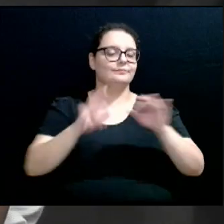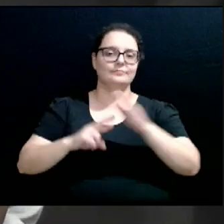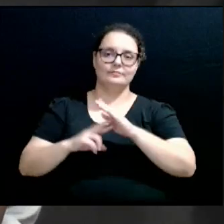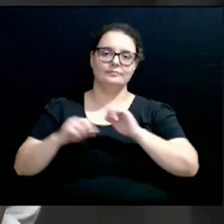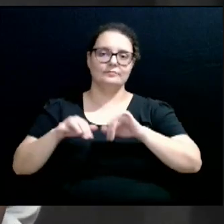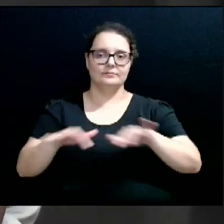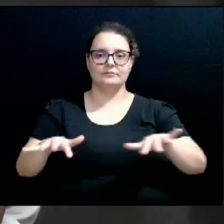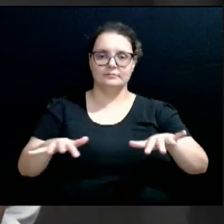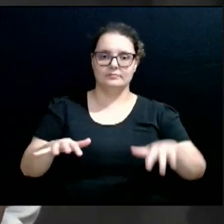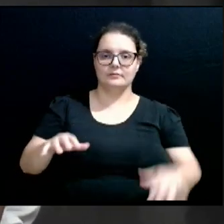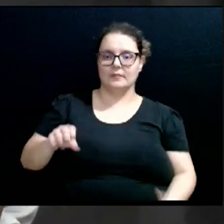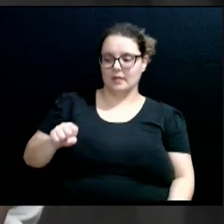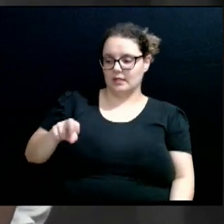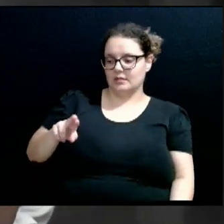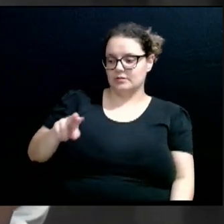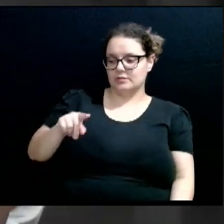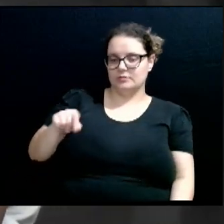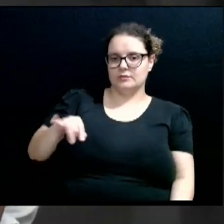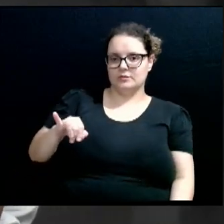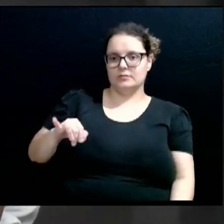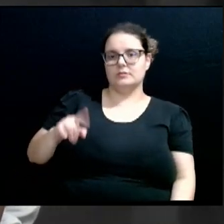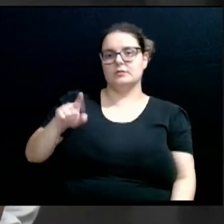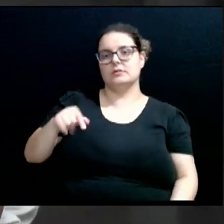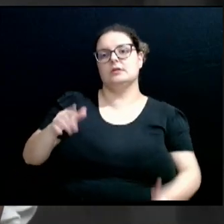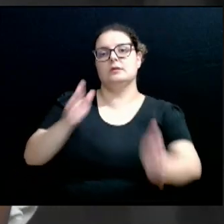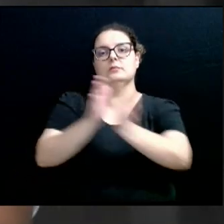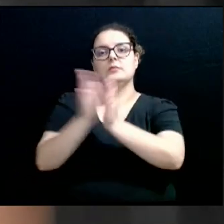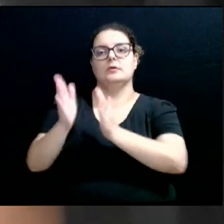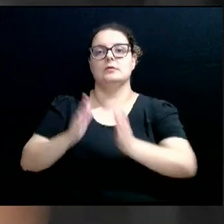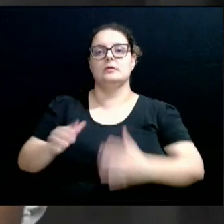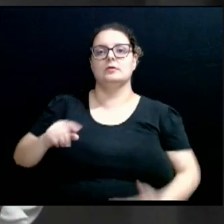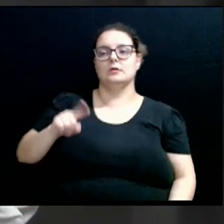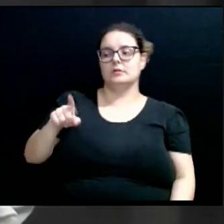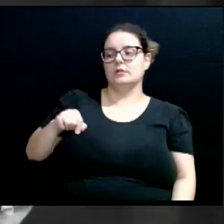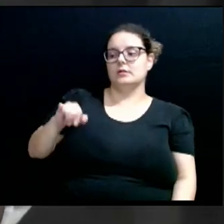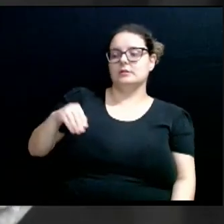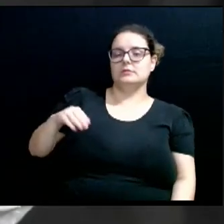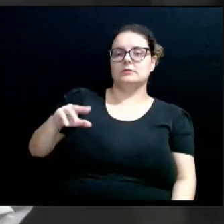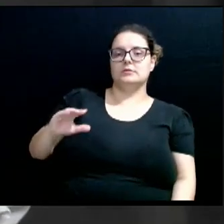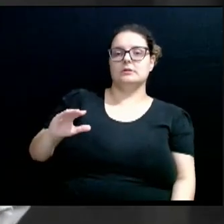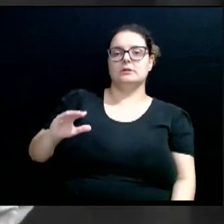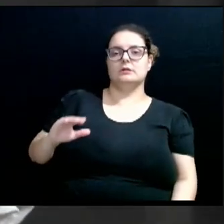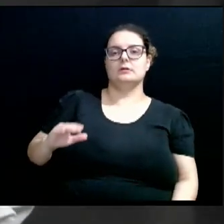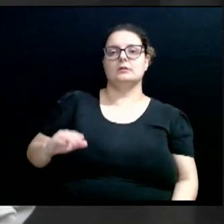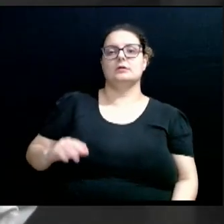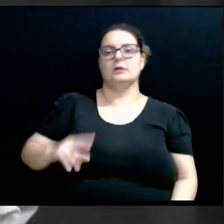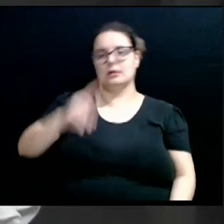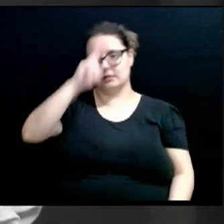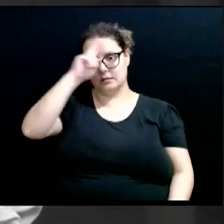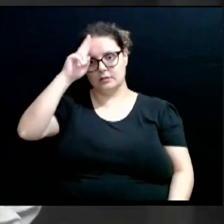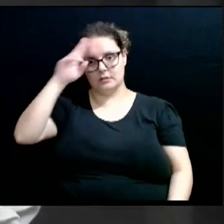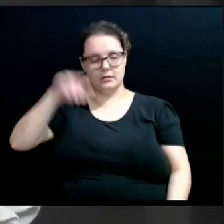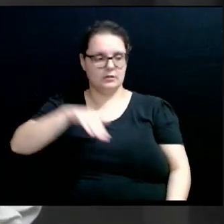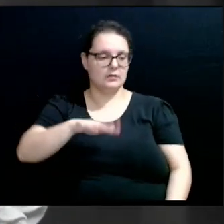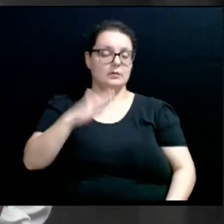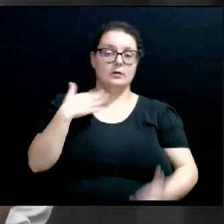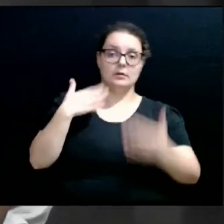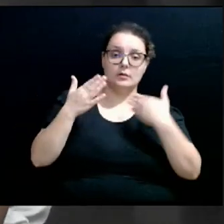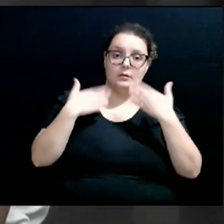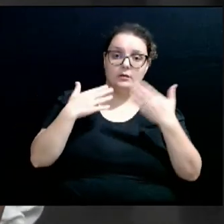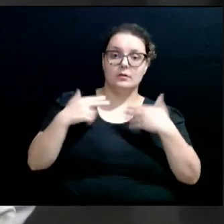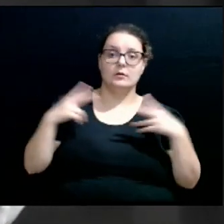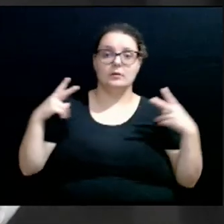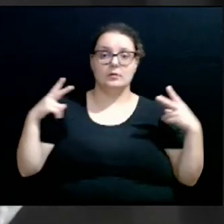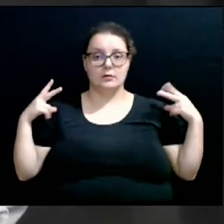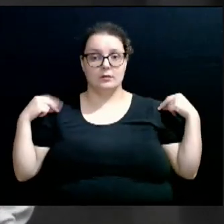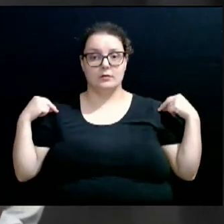que é a bibliotecária da Zinc, ela pegou um Uber. E aí, nesse Uber, ela vai conversando com o motorista do Uber, ele fala